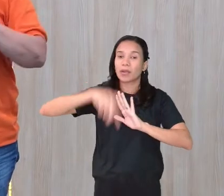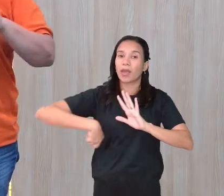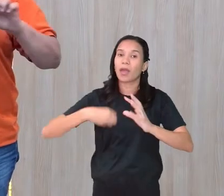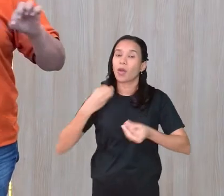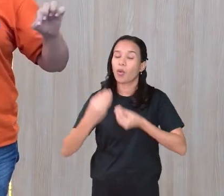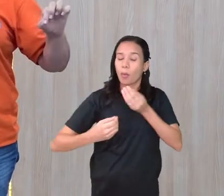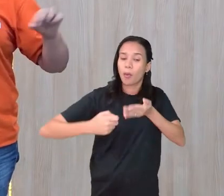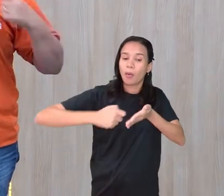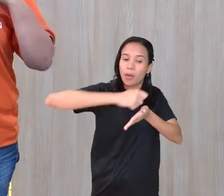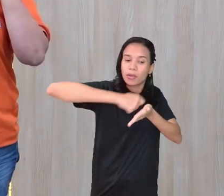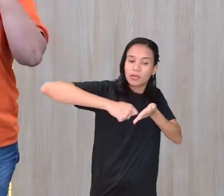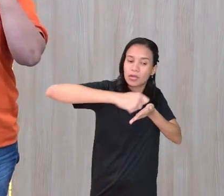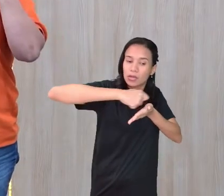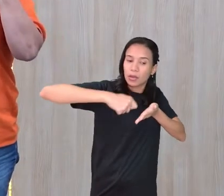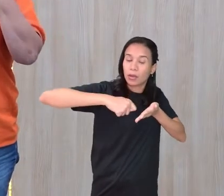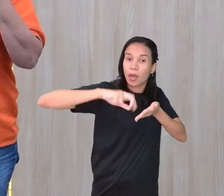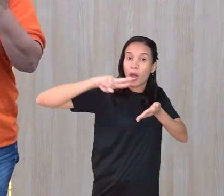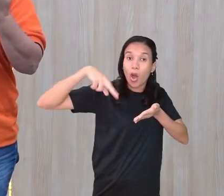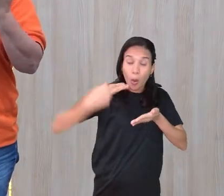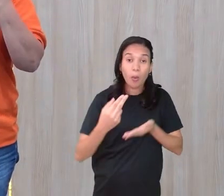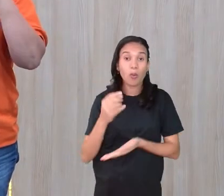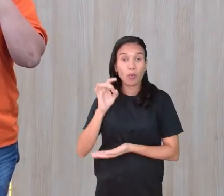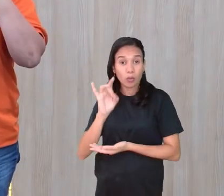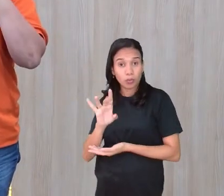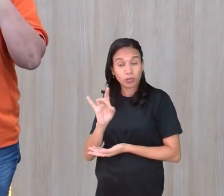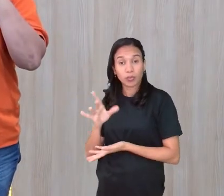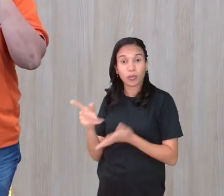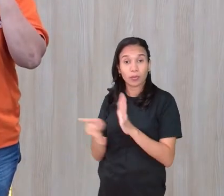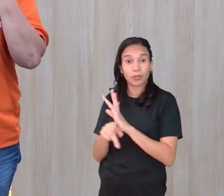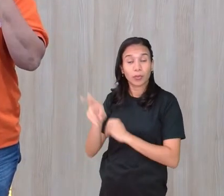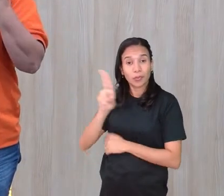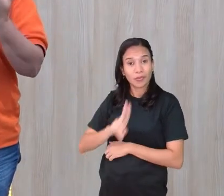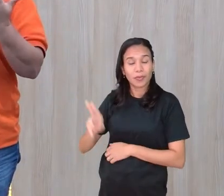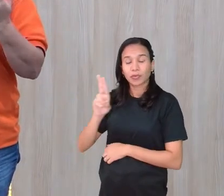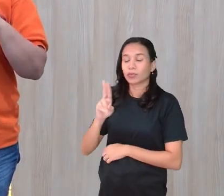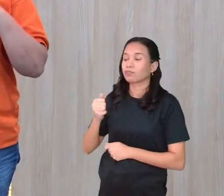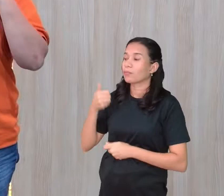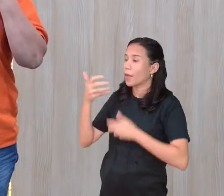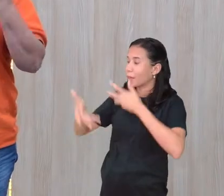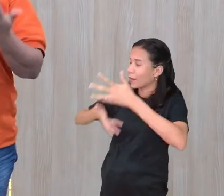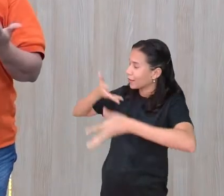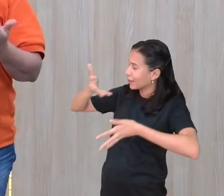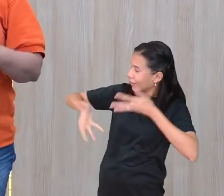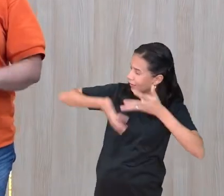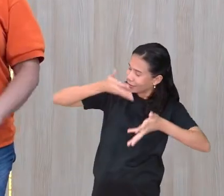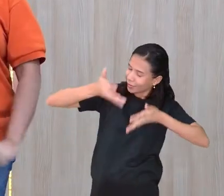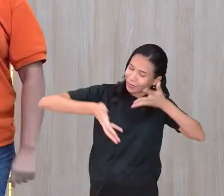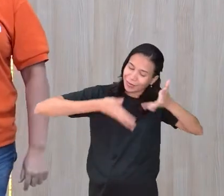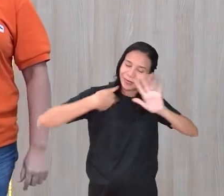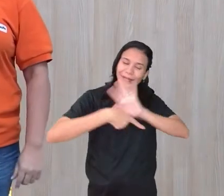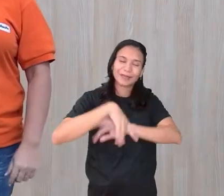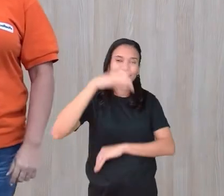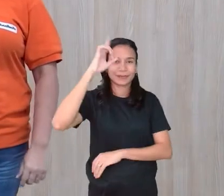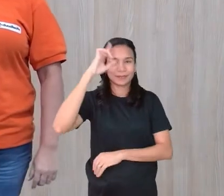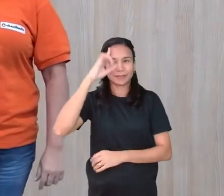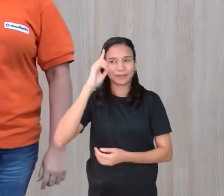forma escrita ou apenas através da oralidade, falando, né, no nosso dia a